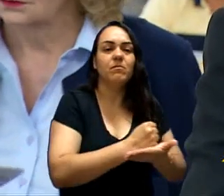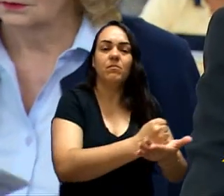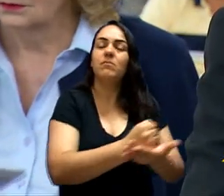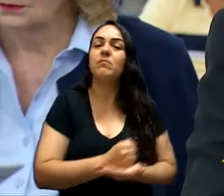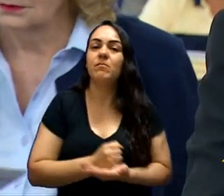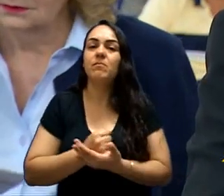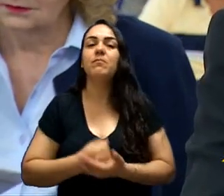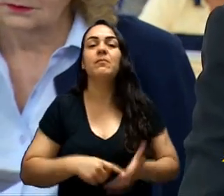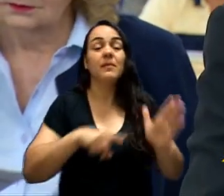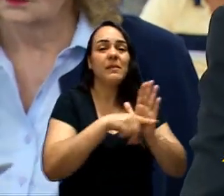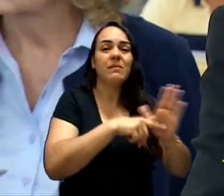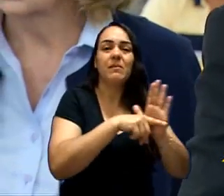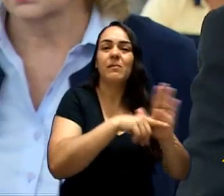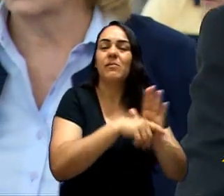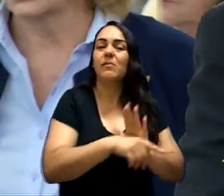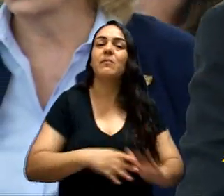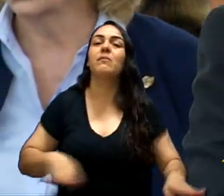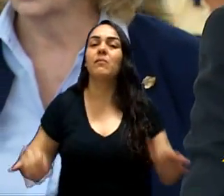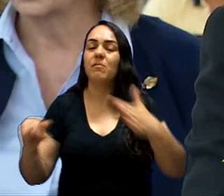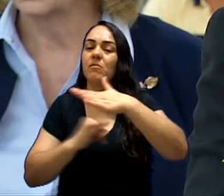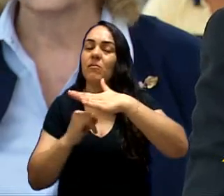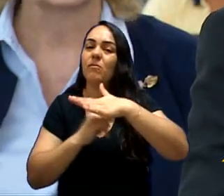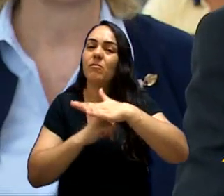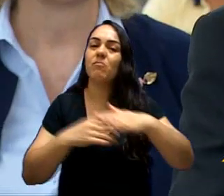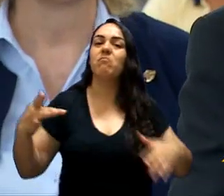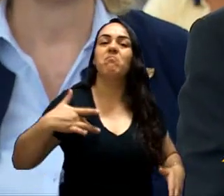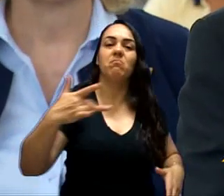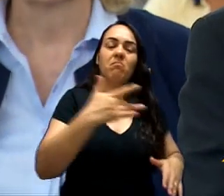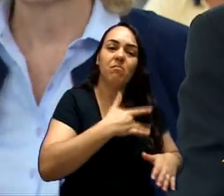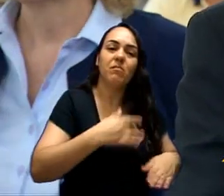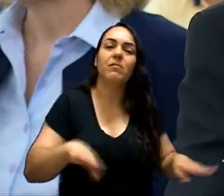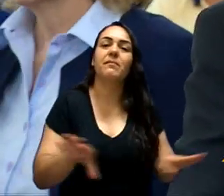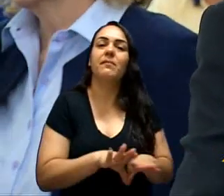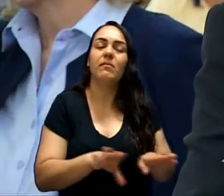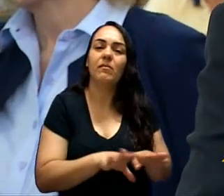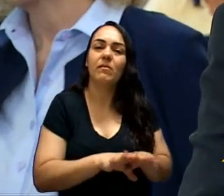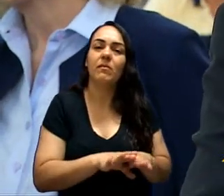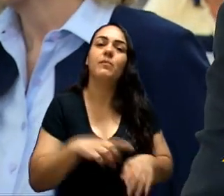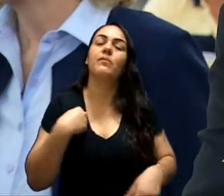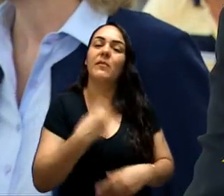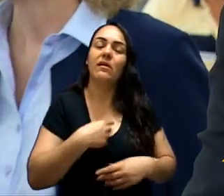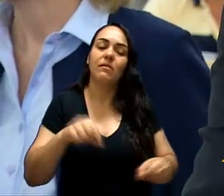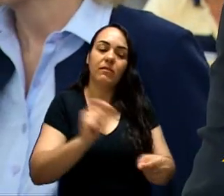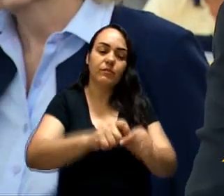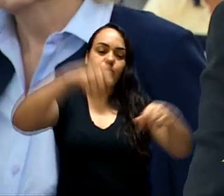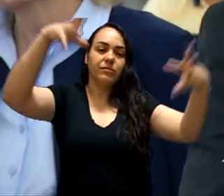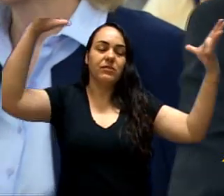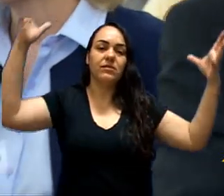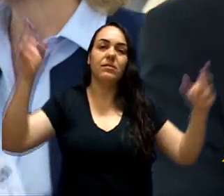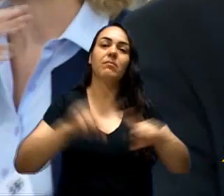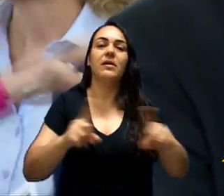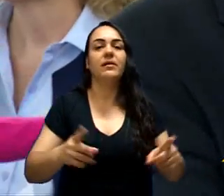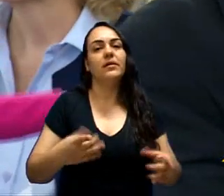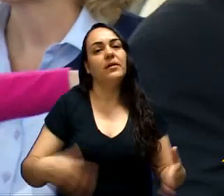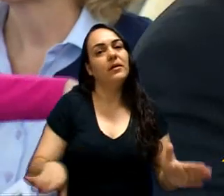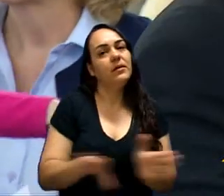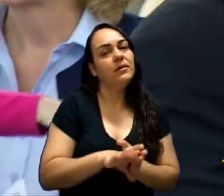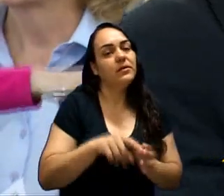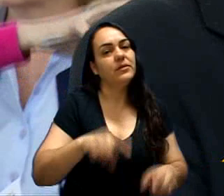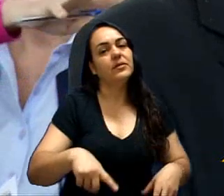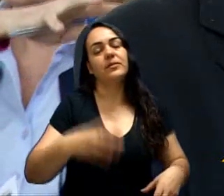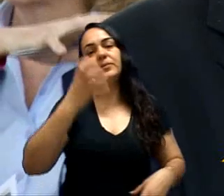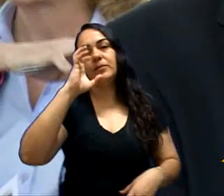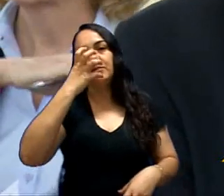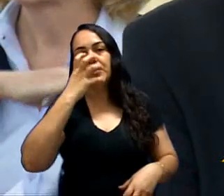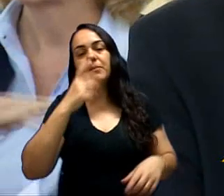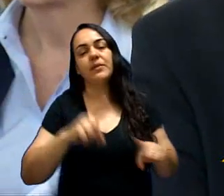dessas instituições, seja na área da saúde, seja nas outras áreas. Fazemos mágica, chega tudo isso e vira esse circo de